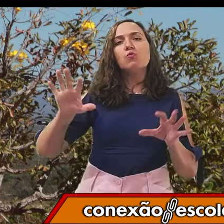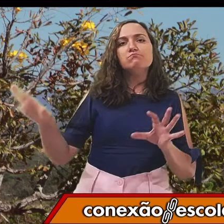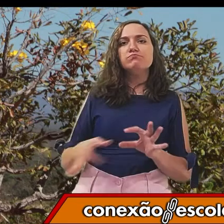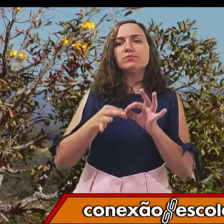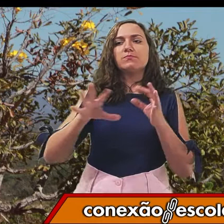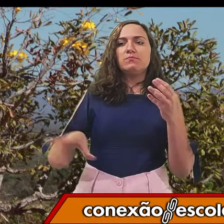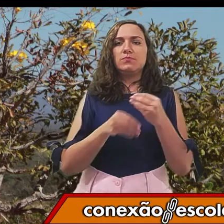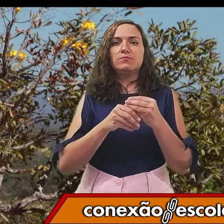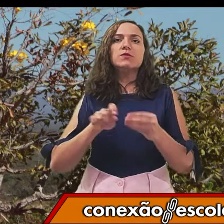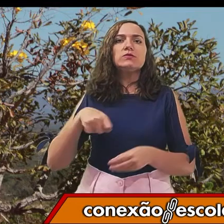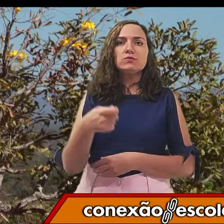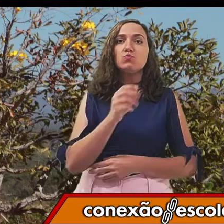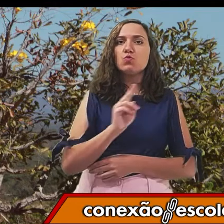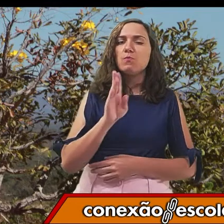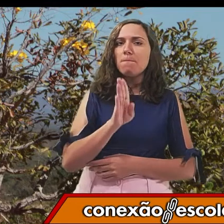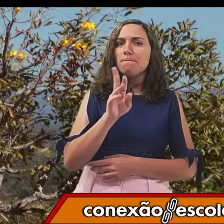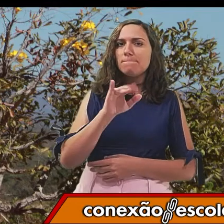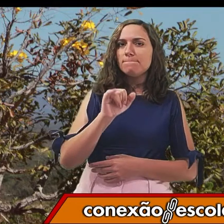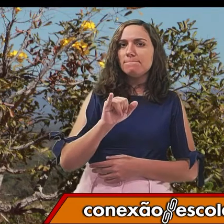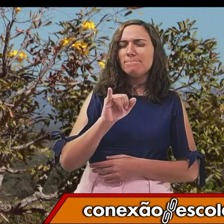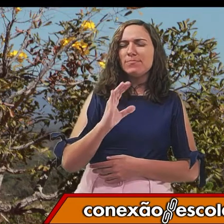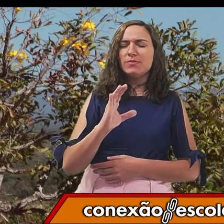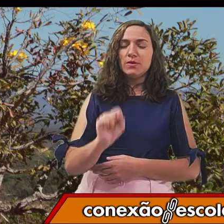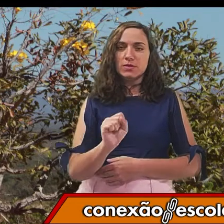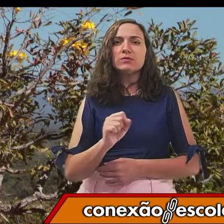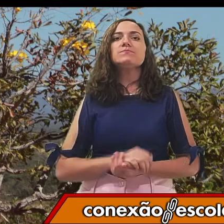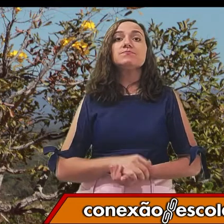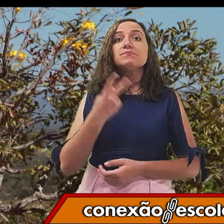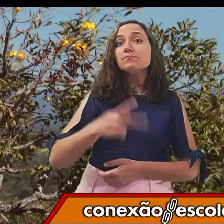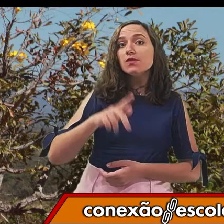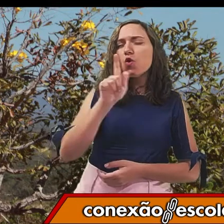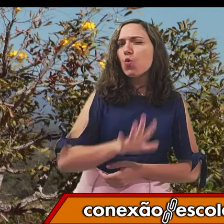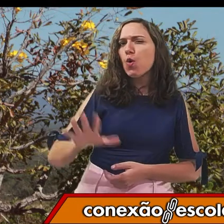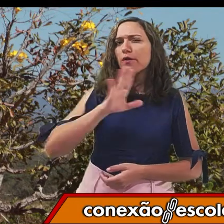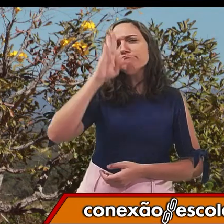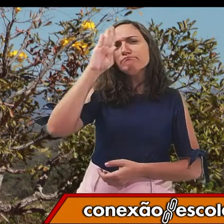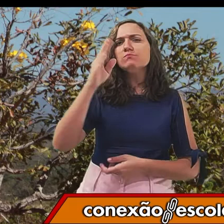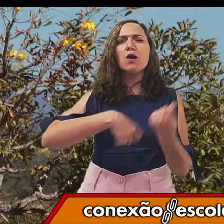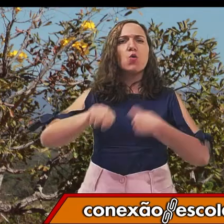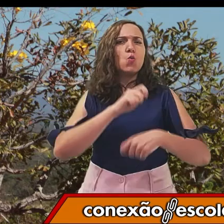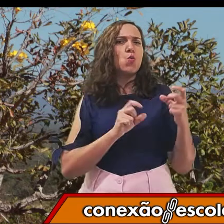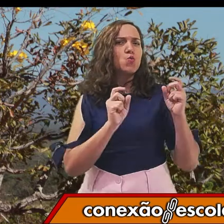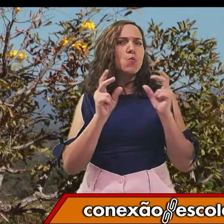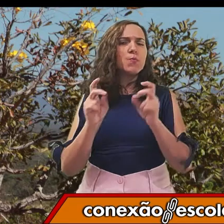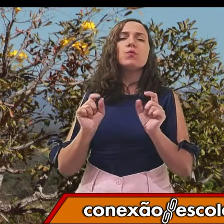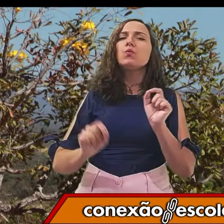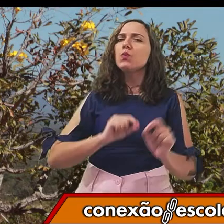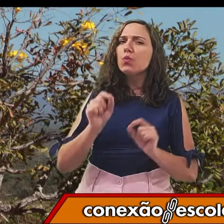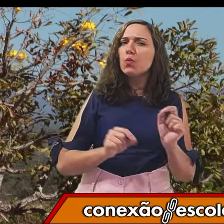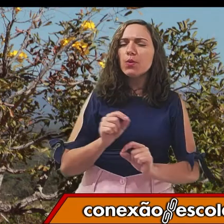Em contrapartida, o nosso Goiás tem como base da economia o setor de